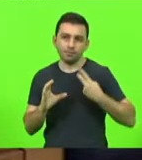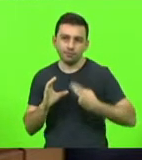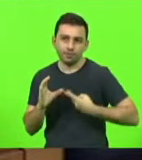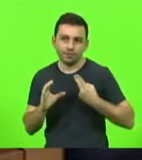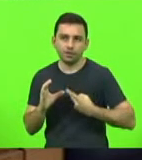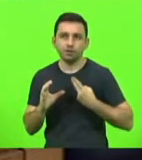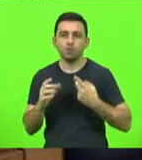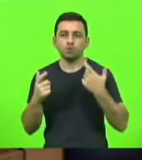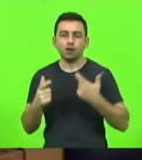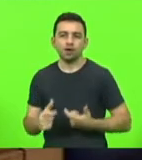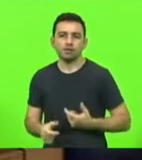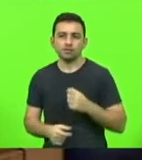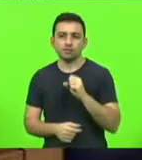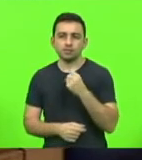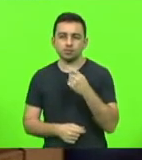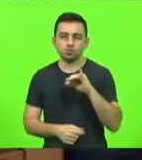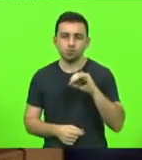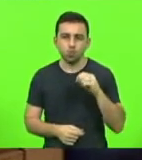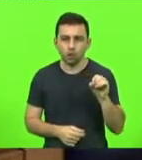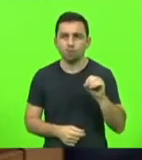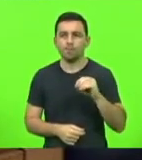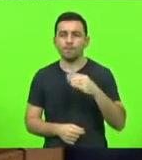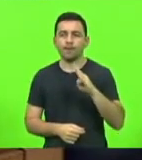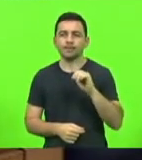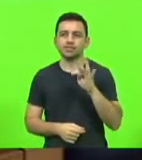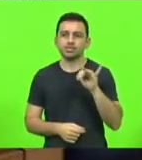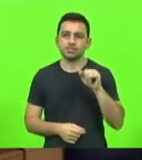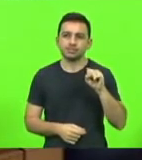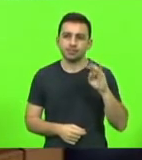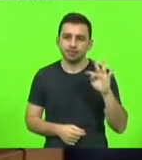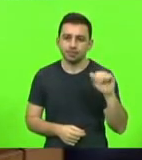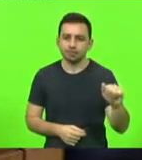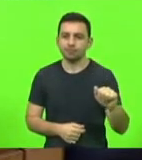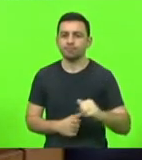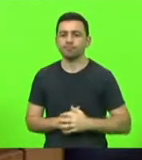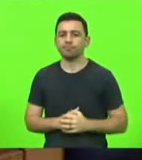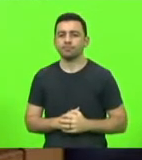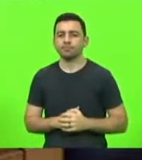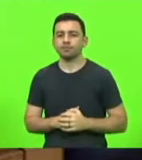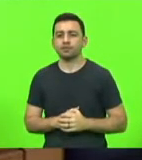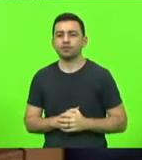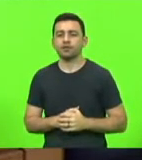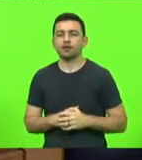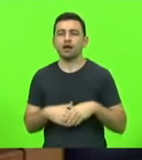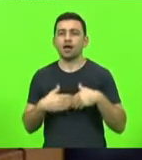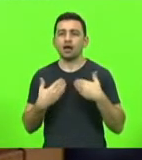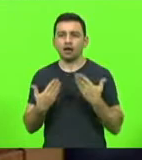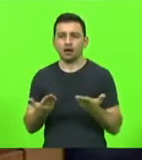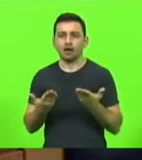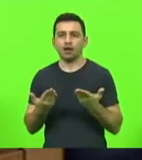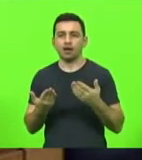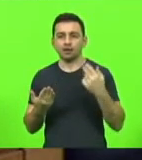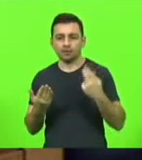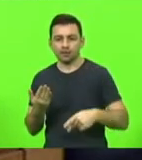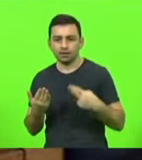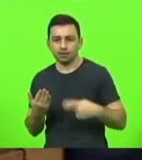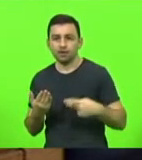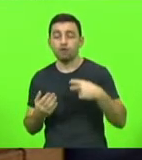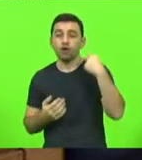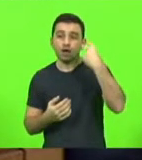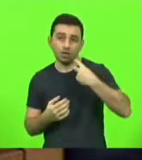São João Batista. Carminha, seja bem-vinda a essa casa que é de todos nós. O nosso vereador